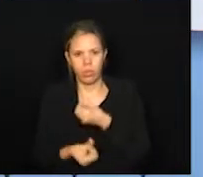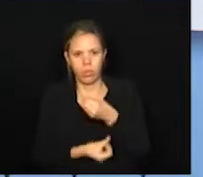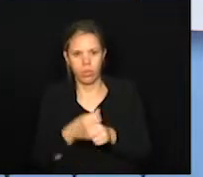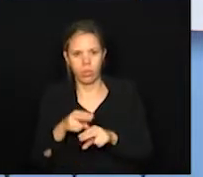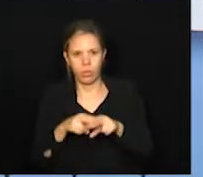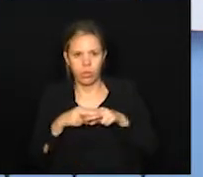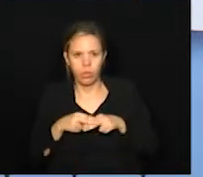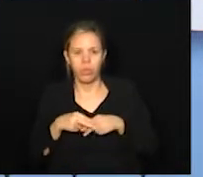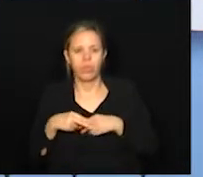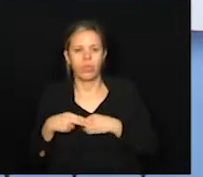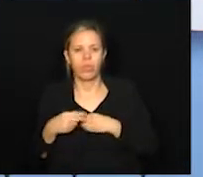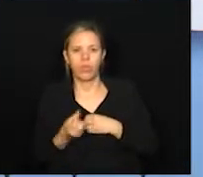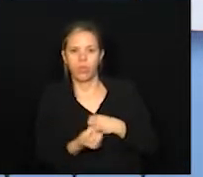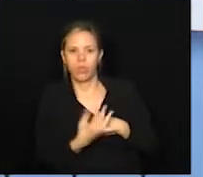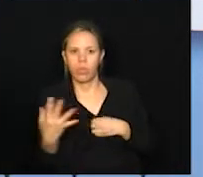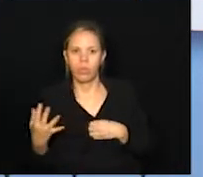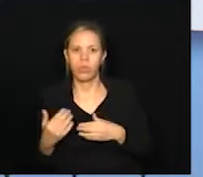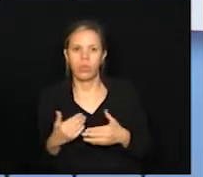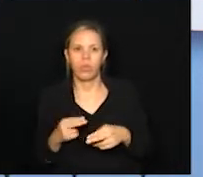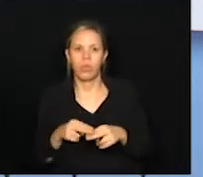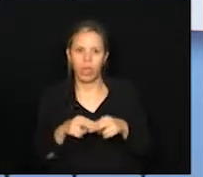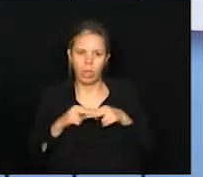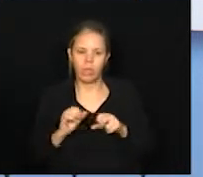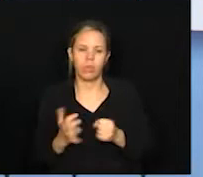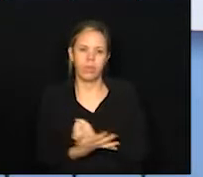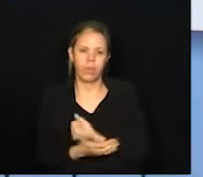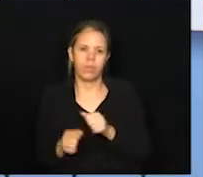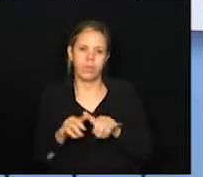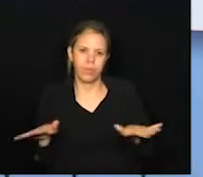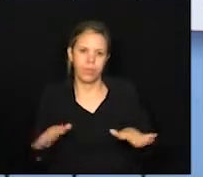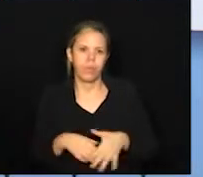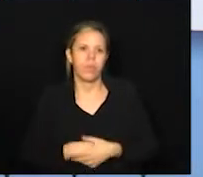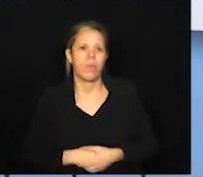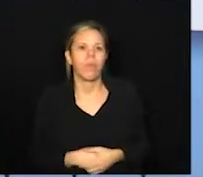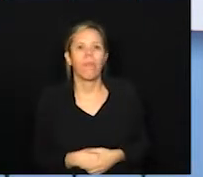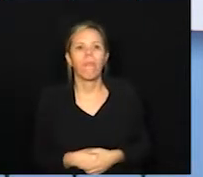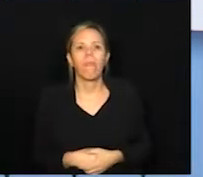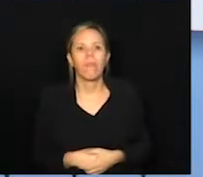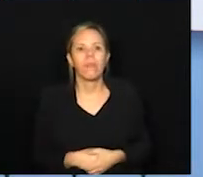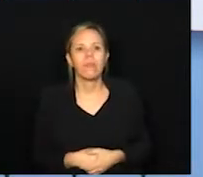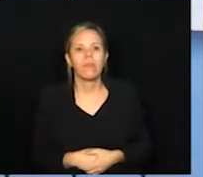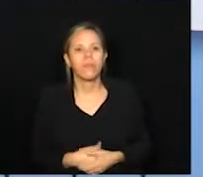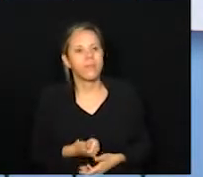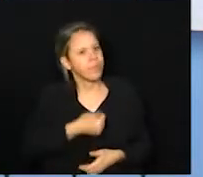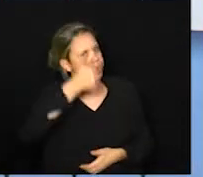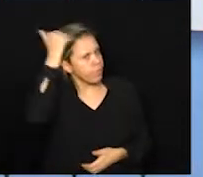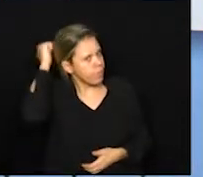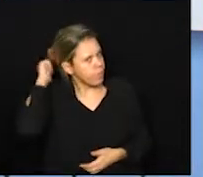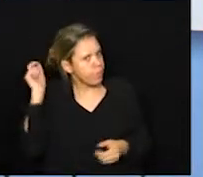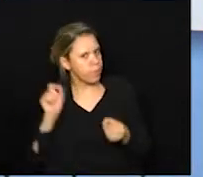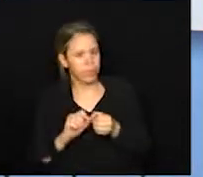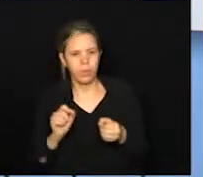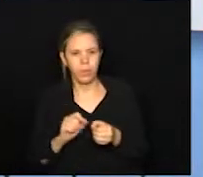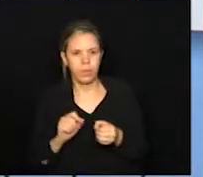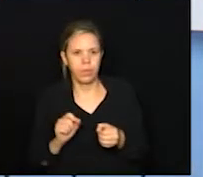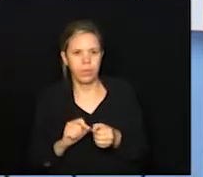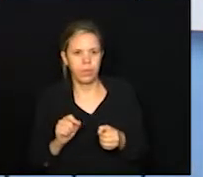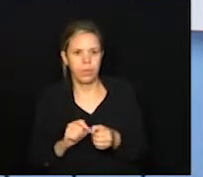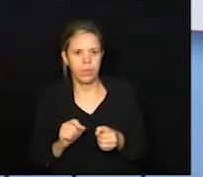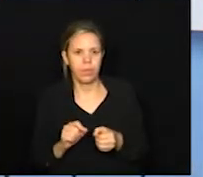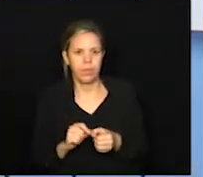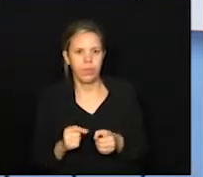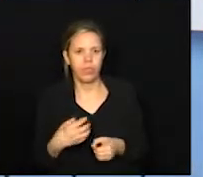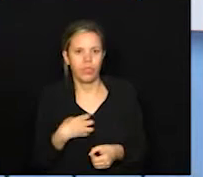devido ao cenário decorrente à pandemia da Covid-19, o vestibular vai ser feito de uma